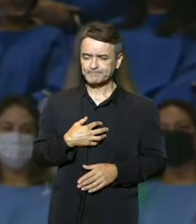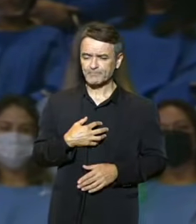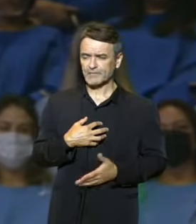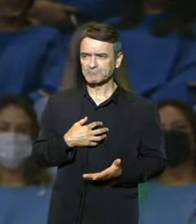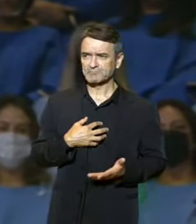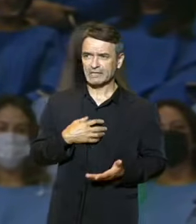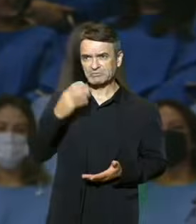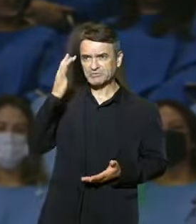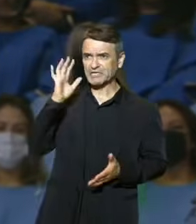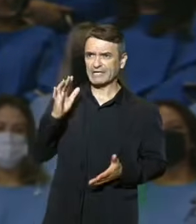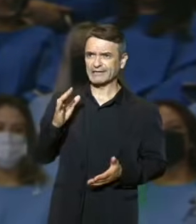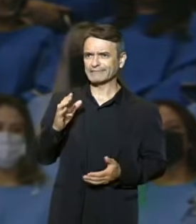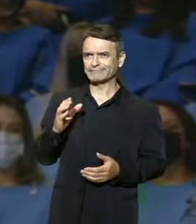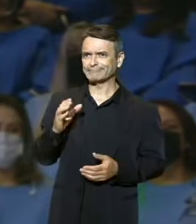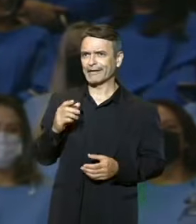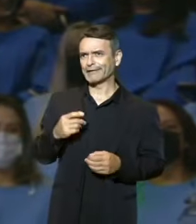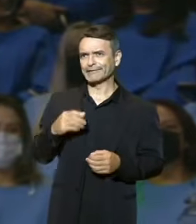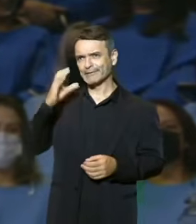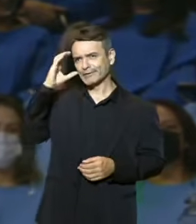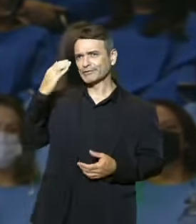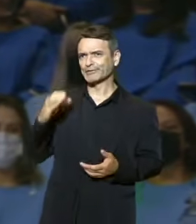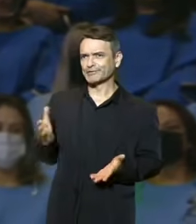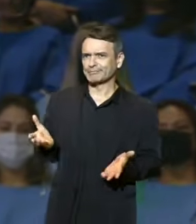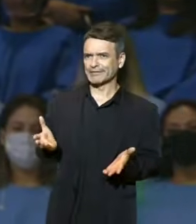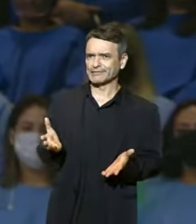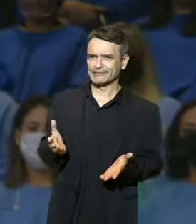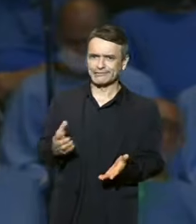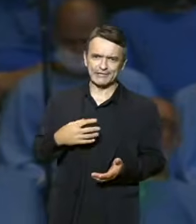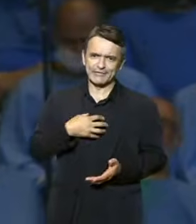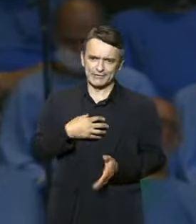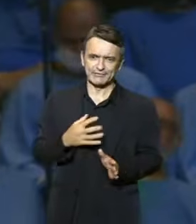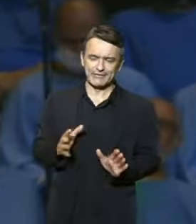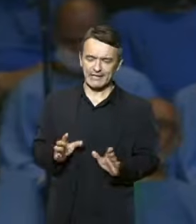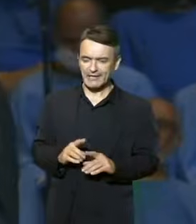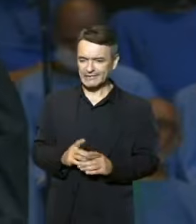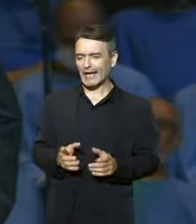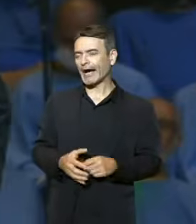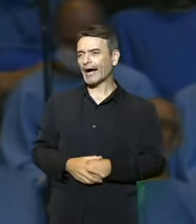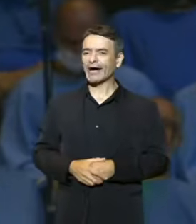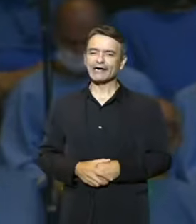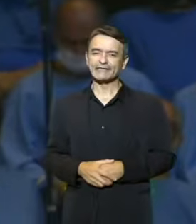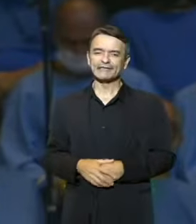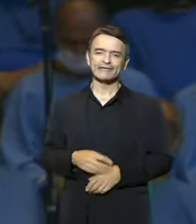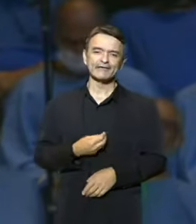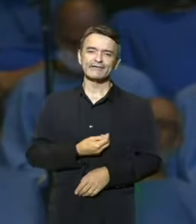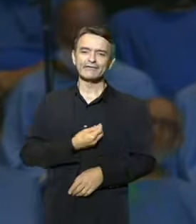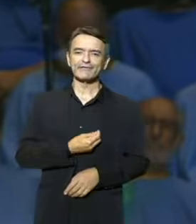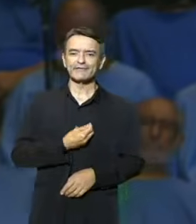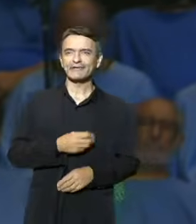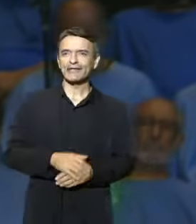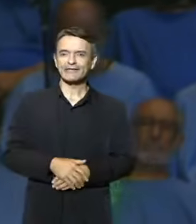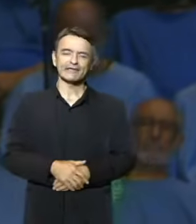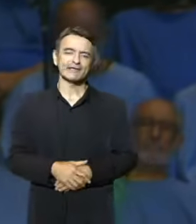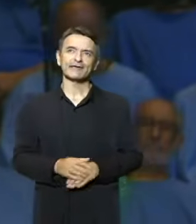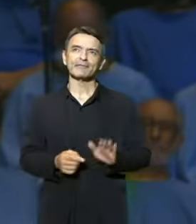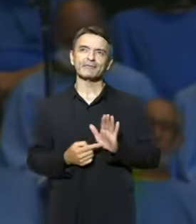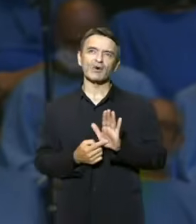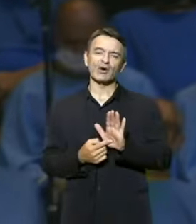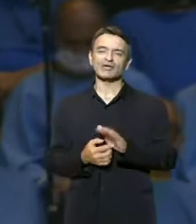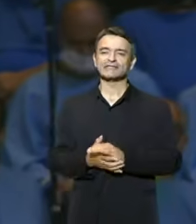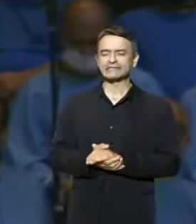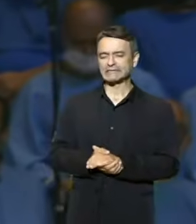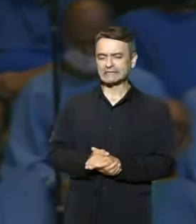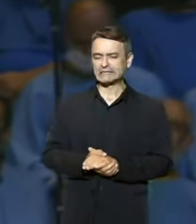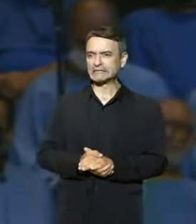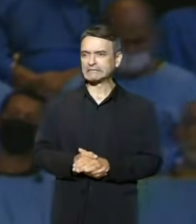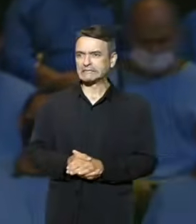sei lá, né? Curitibano às vezes de ser. Porque a gente vive ostentação, gente, fala a verdade. Tem gente que